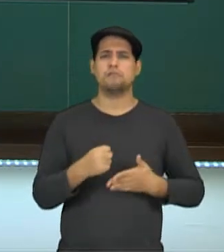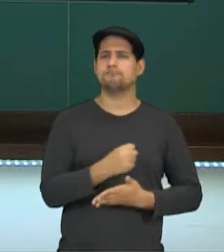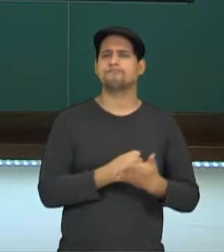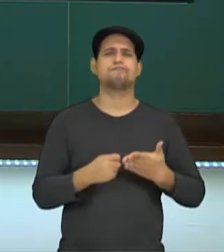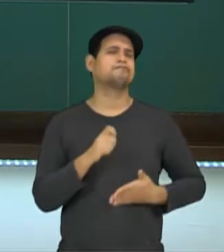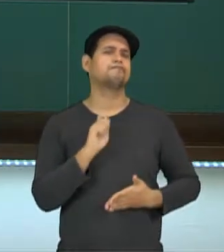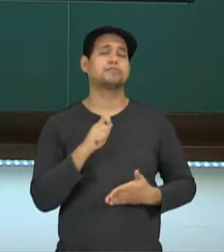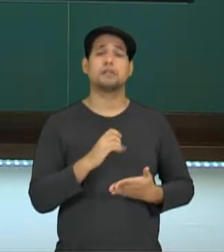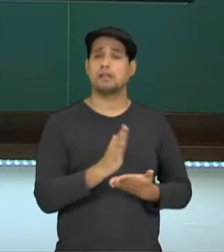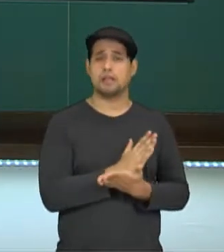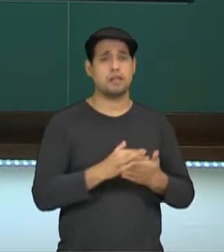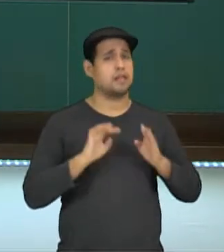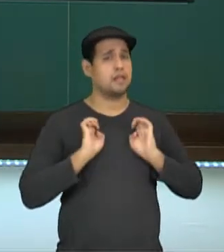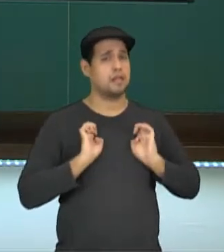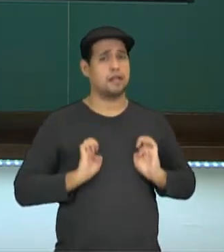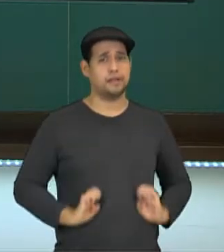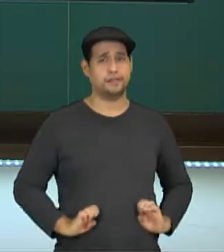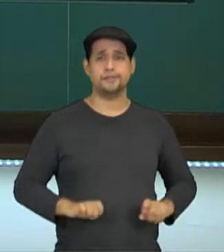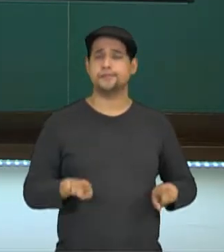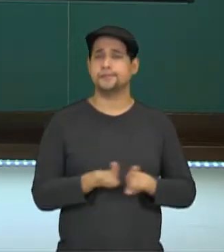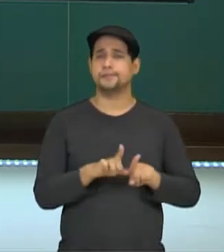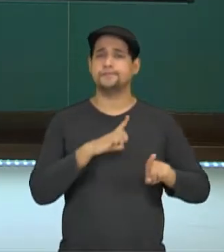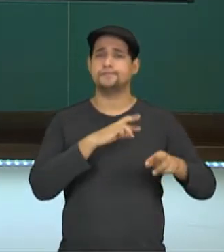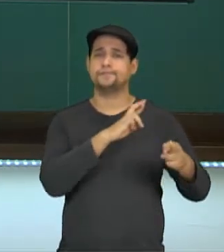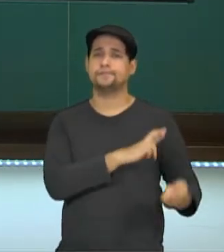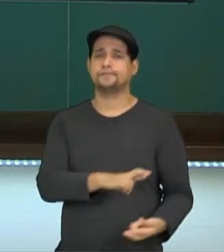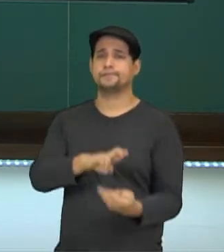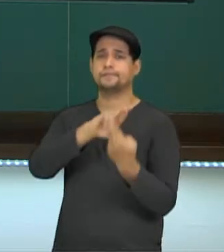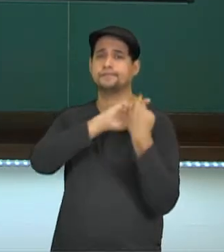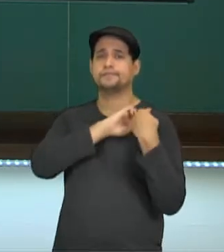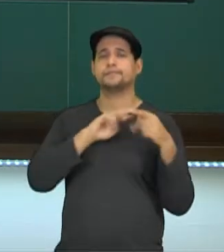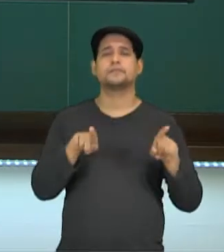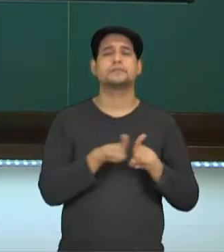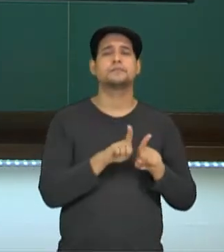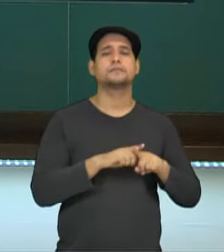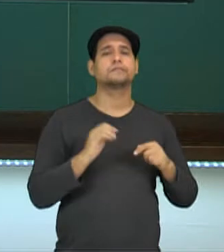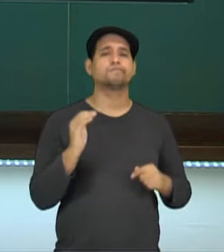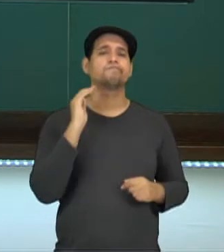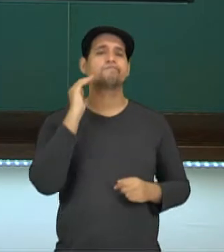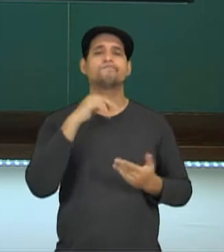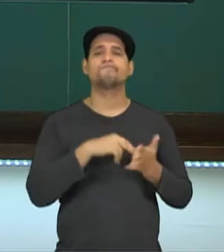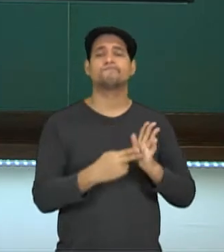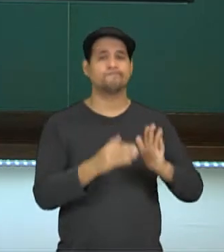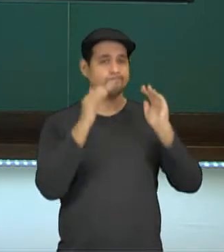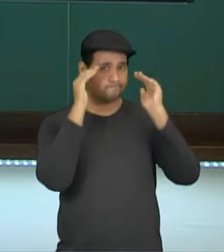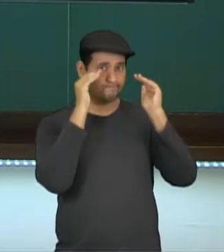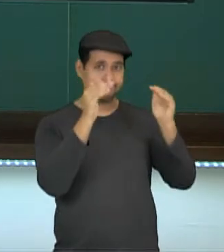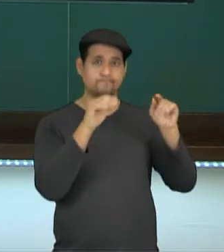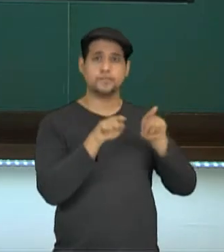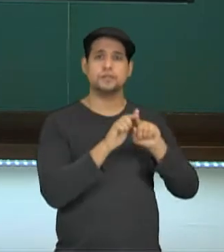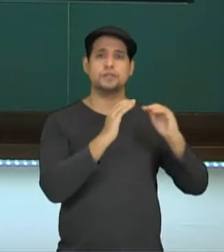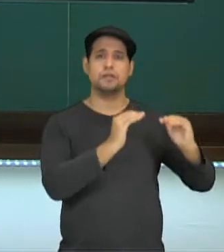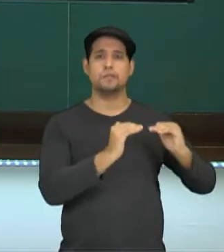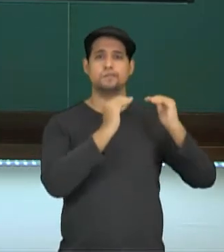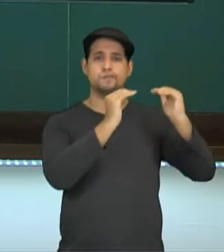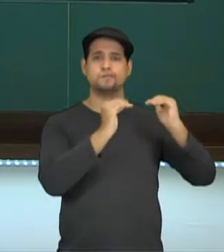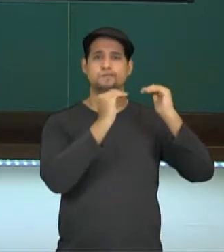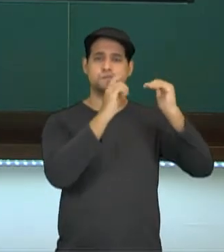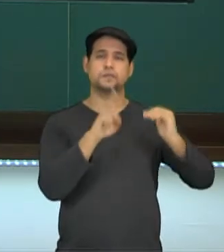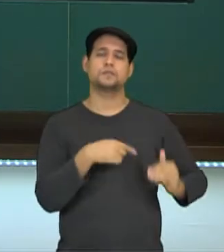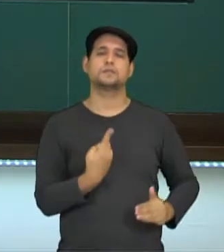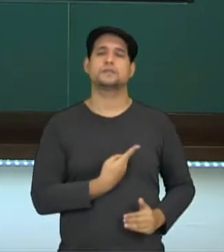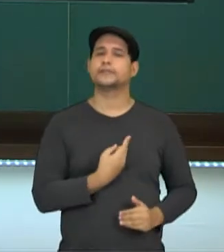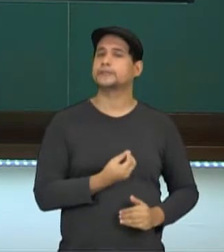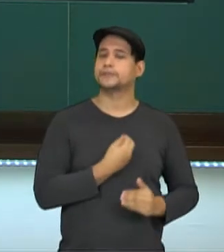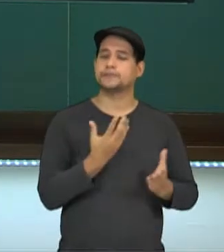em princípios éticos, em princípios da responsabilidade, em princípios que se respeite a hierarquia no qual nós